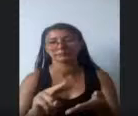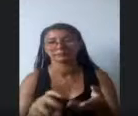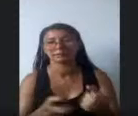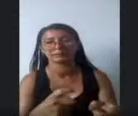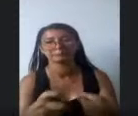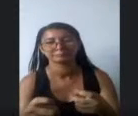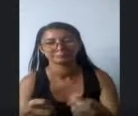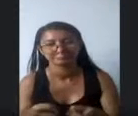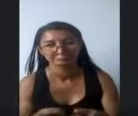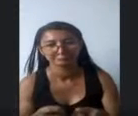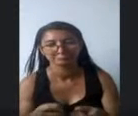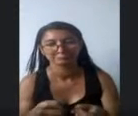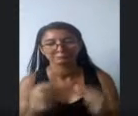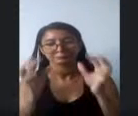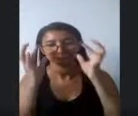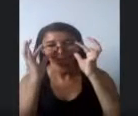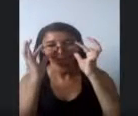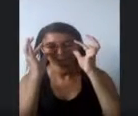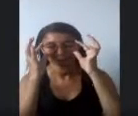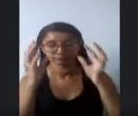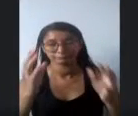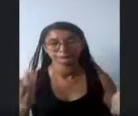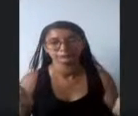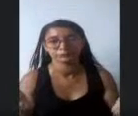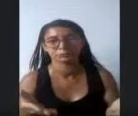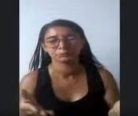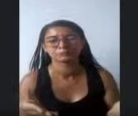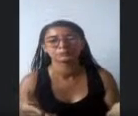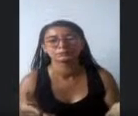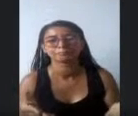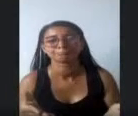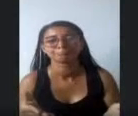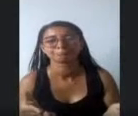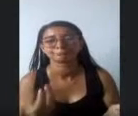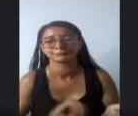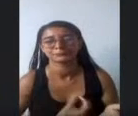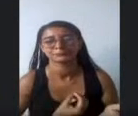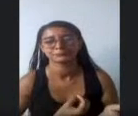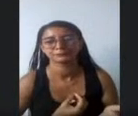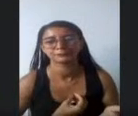vivemos uma realidade sexual diferente do que nós vivíamos há